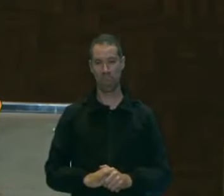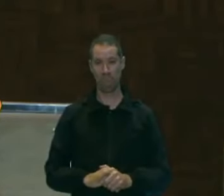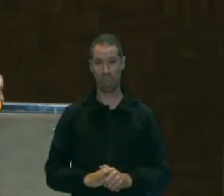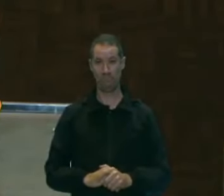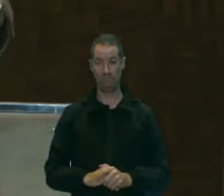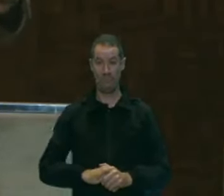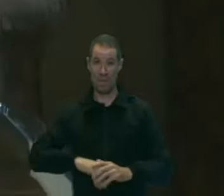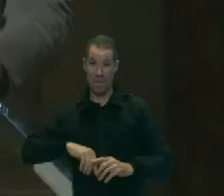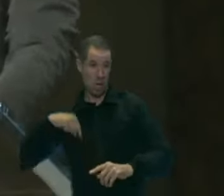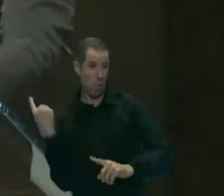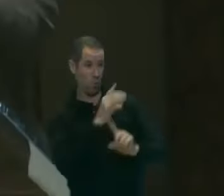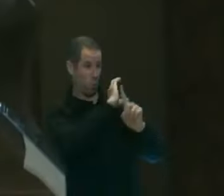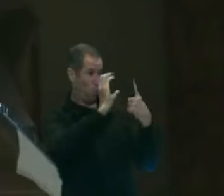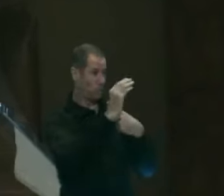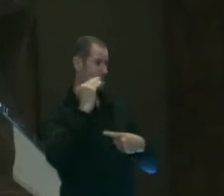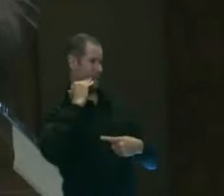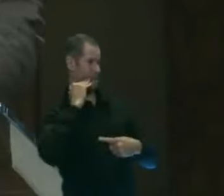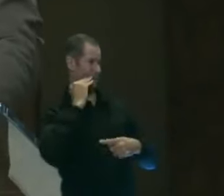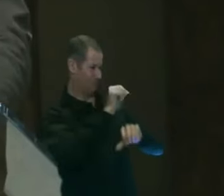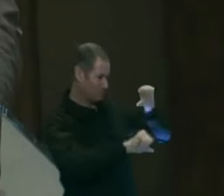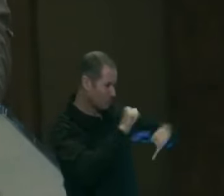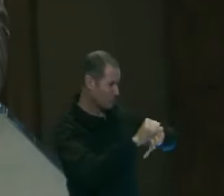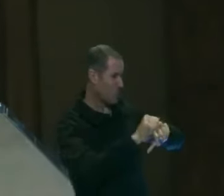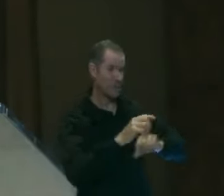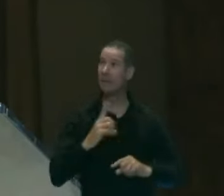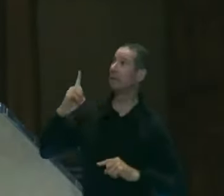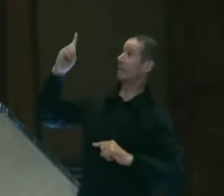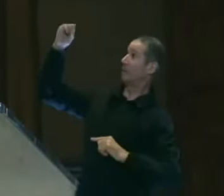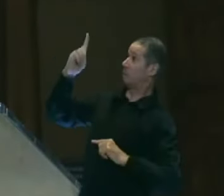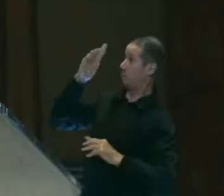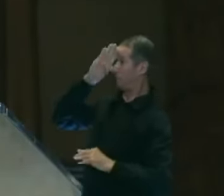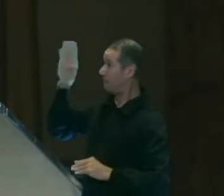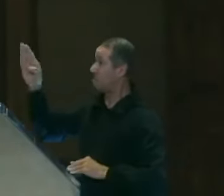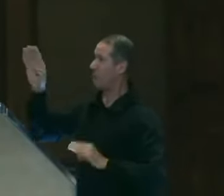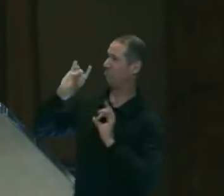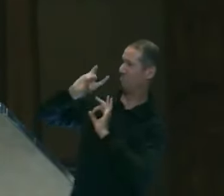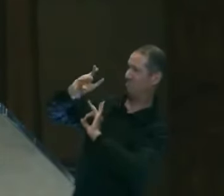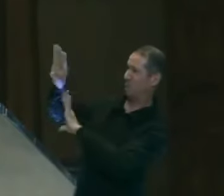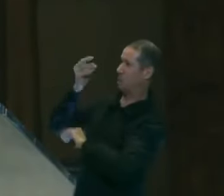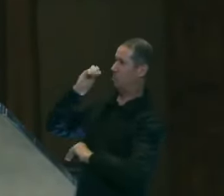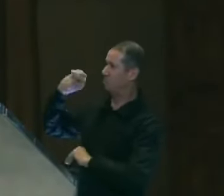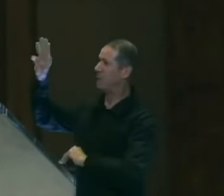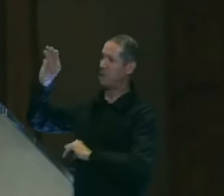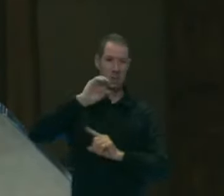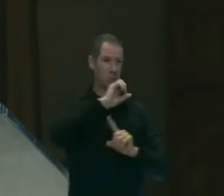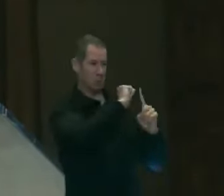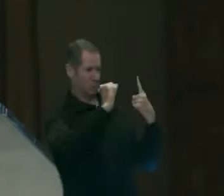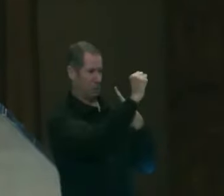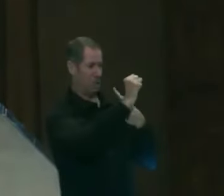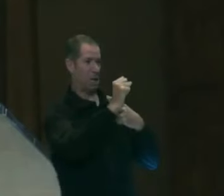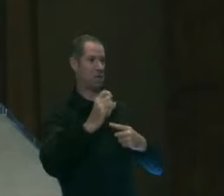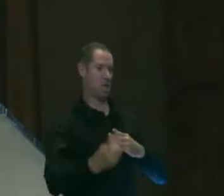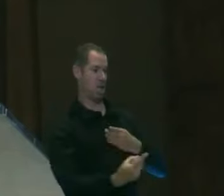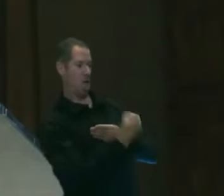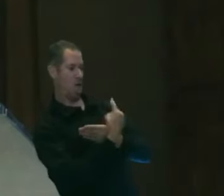Nosso culto tem sido desconfigurado porque Deus deixou de ser o centro, e nós, numa sociedade individualista, nos tornamos o